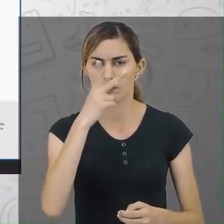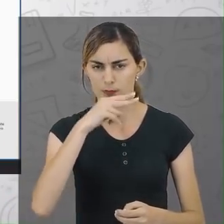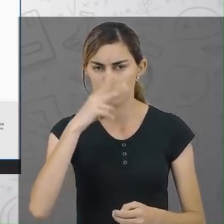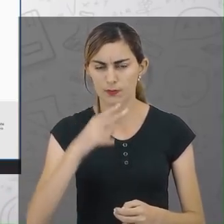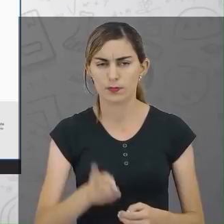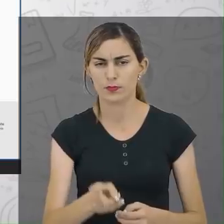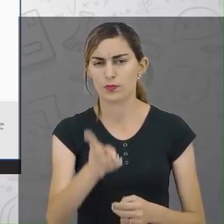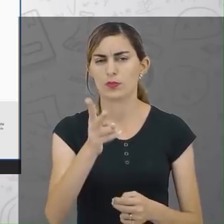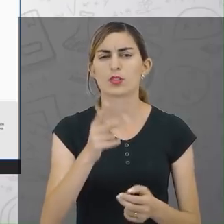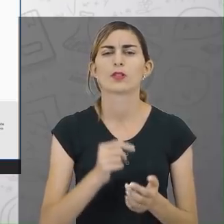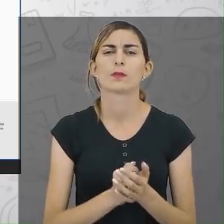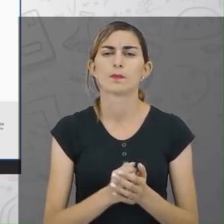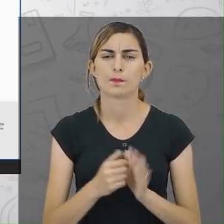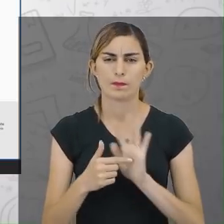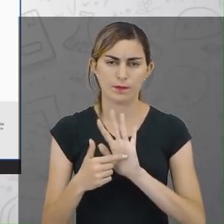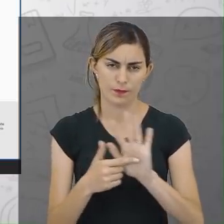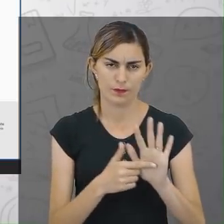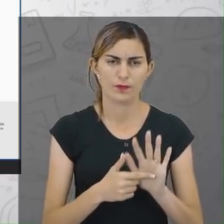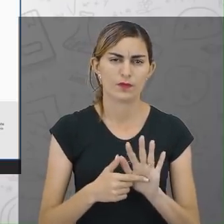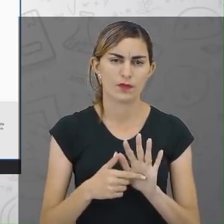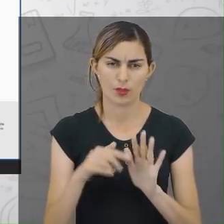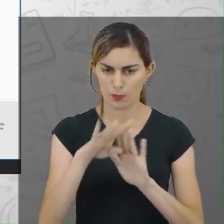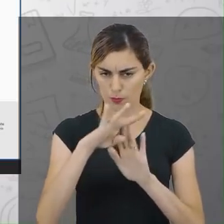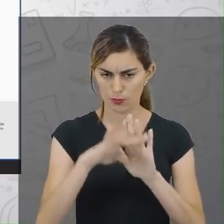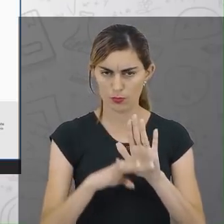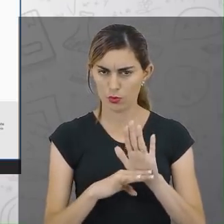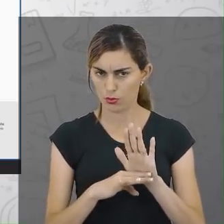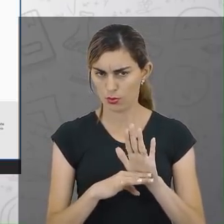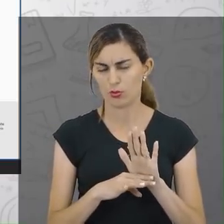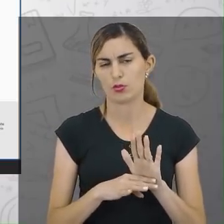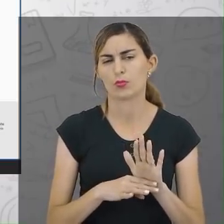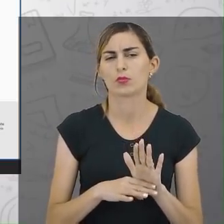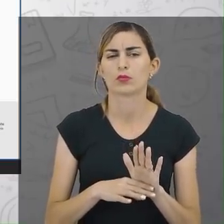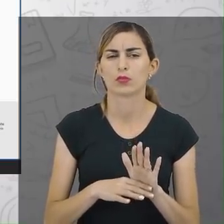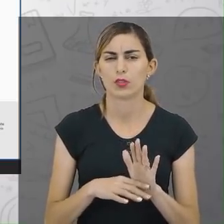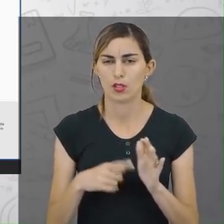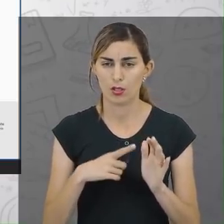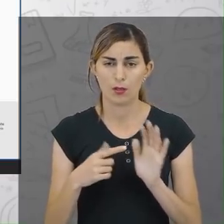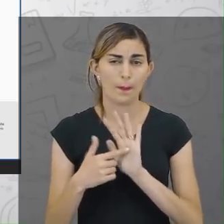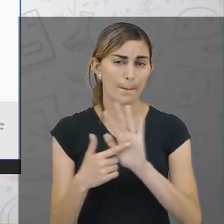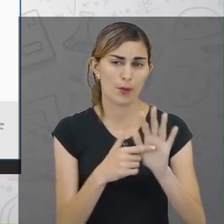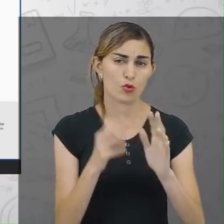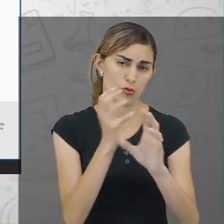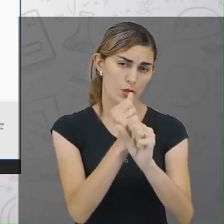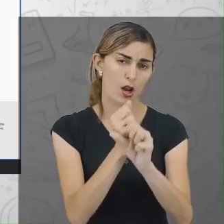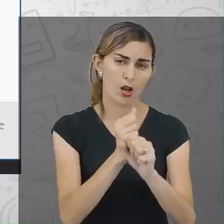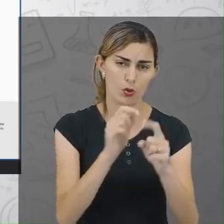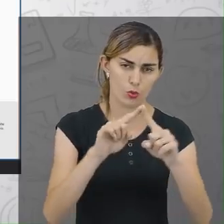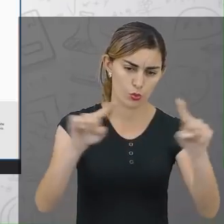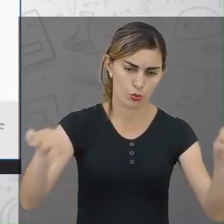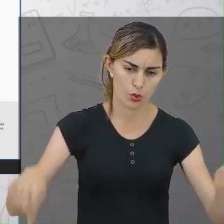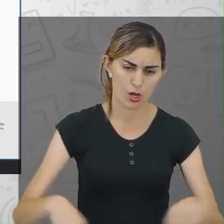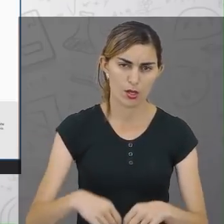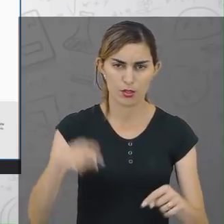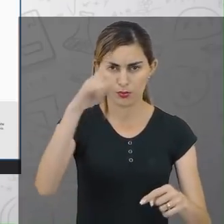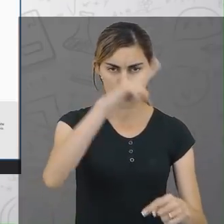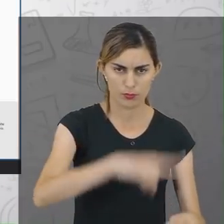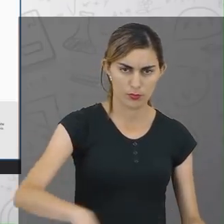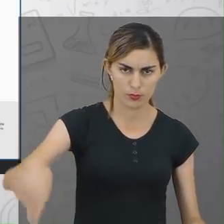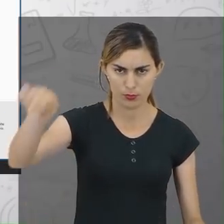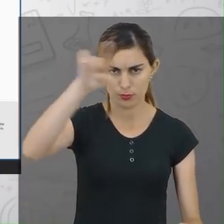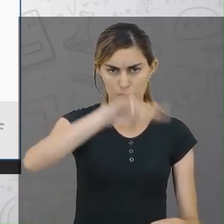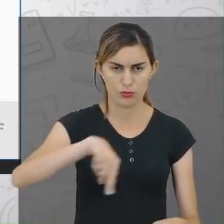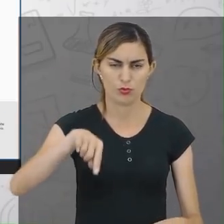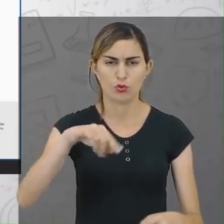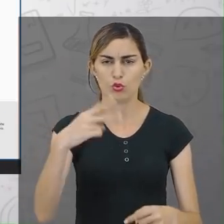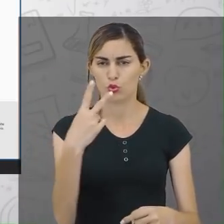No caso, essa função aqui, esse programa, esse algoritmo, ele realiza o cálculo da área de um círculo. Então, ele